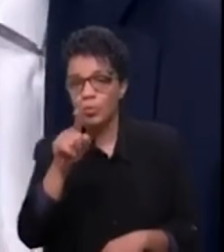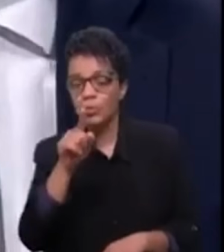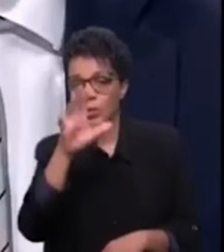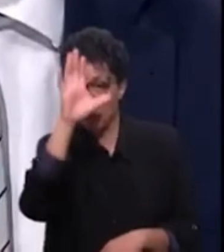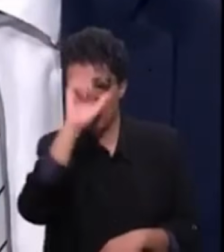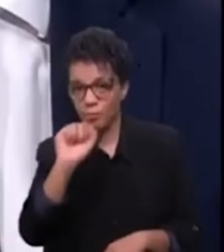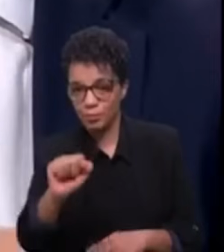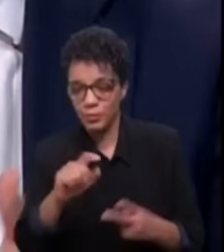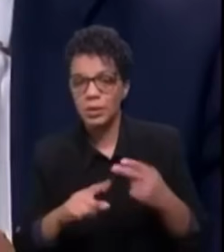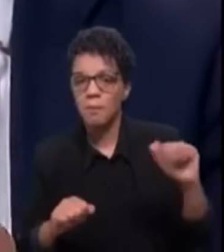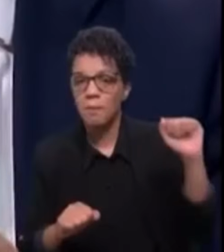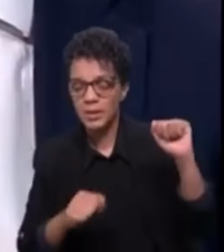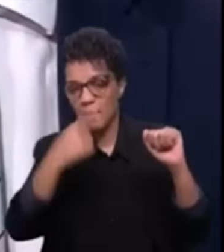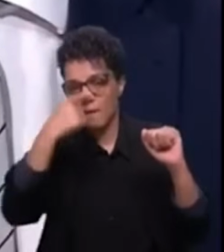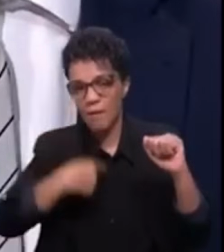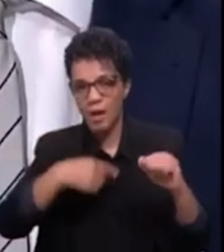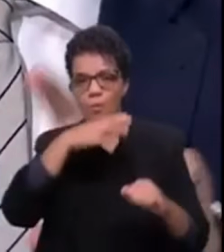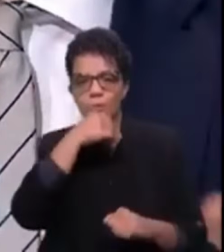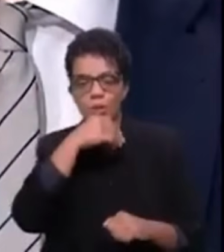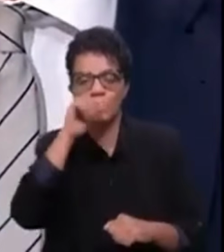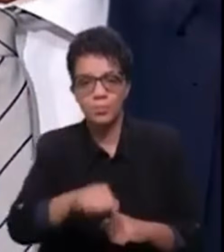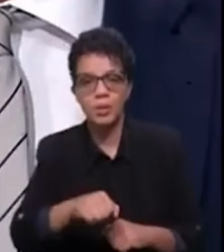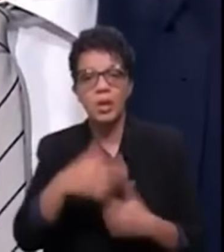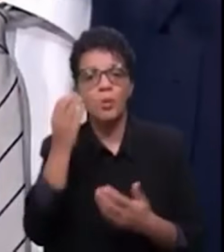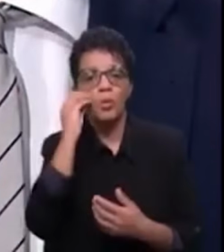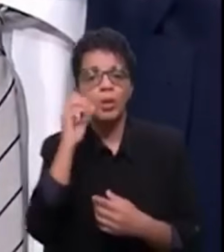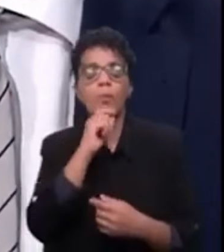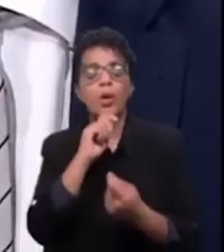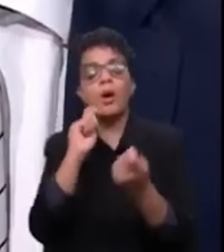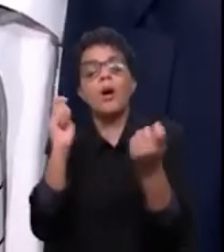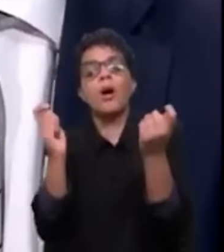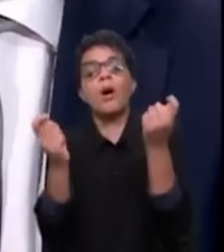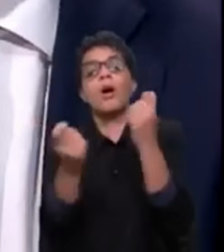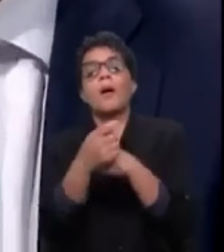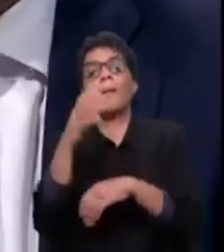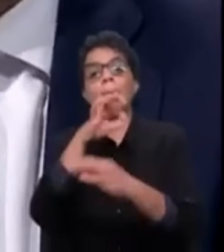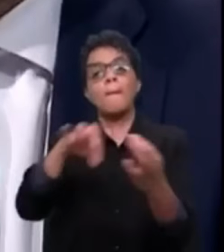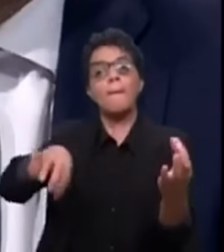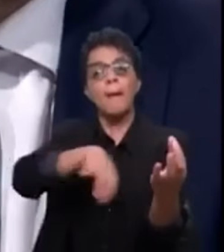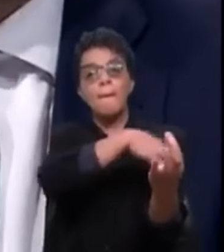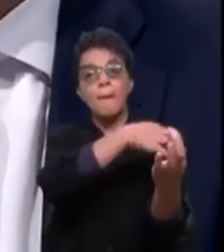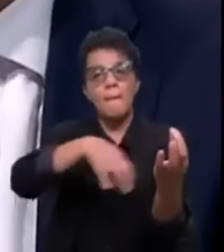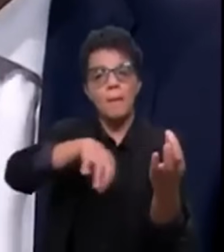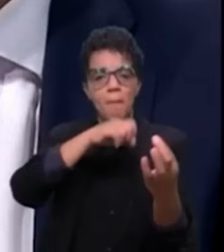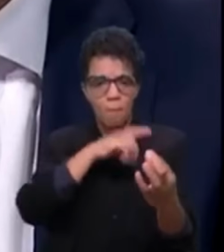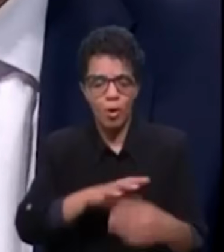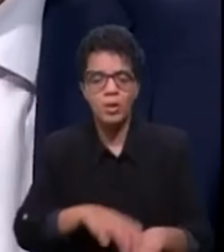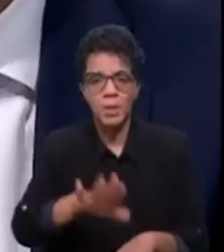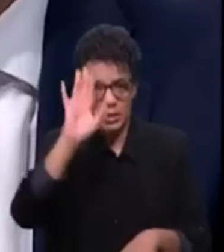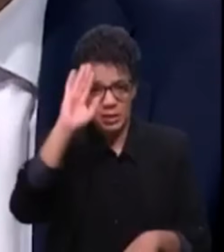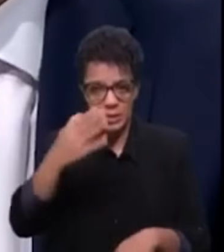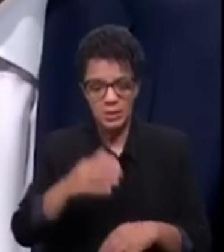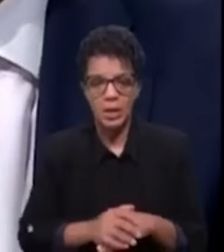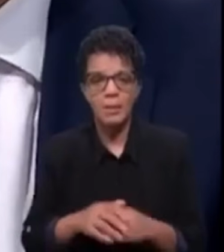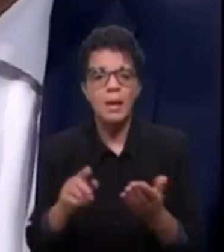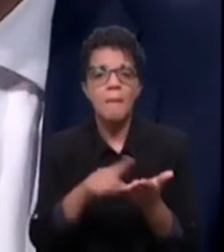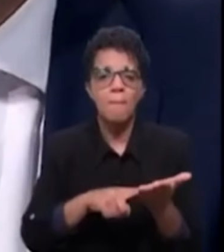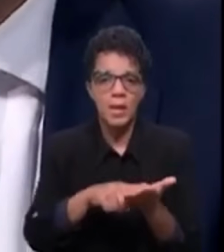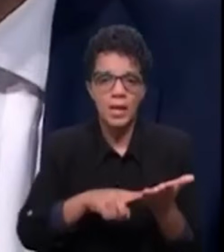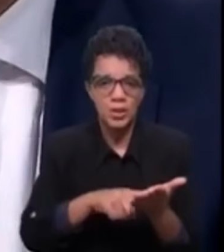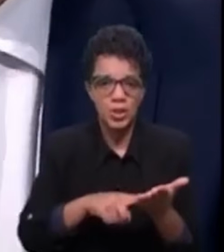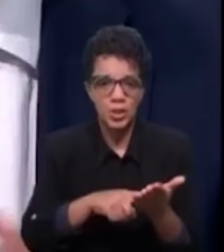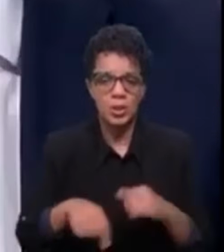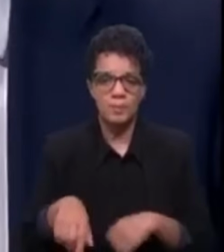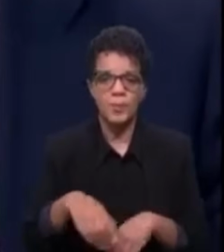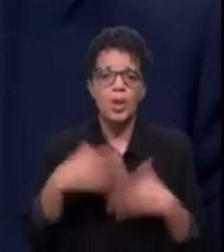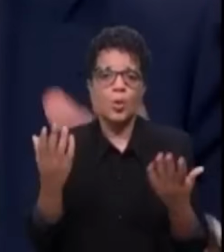governo e o governo do PS falharam as forças de segurança e o Luis mon agora pode dar a volta que quiser ou Luis Monte Negro sabe que há greve de polícias em países como a Bélgica e a